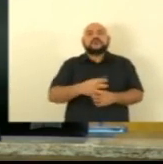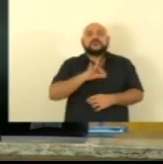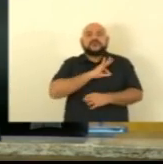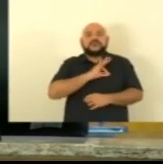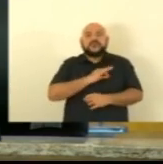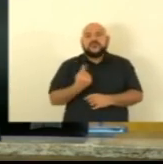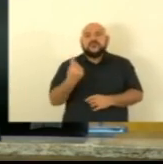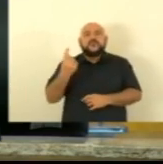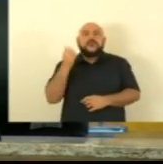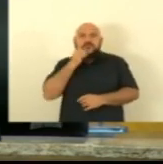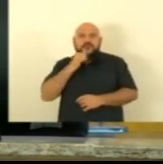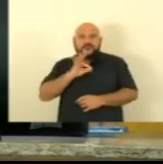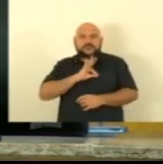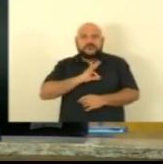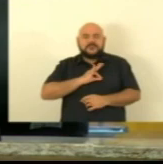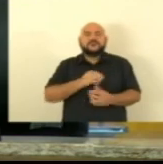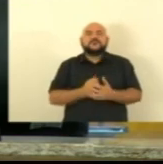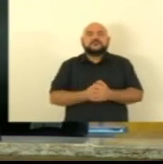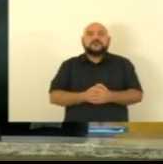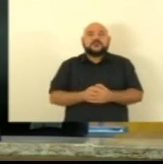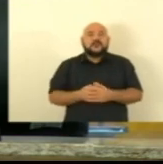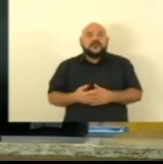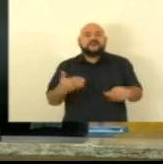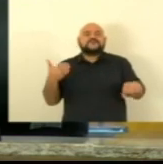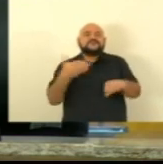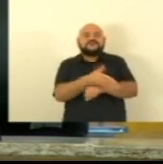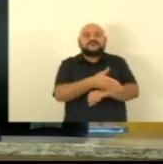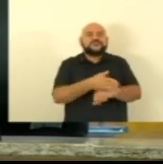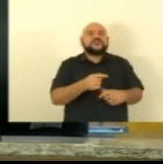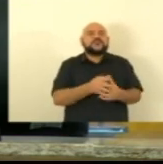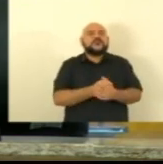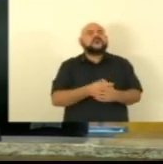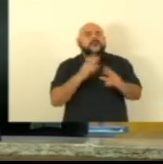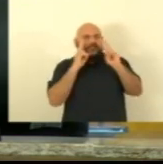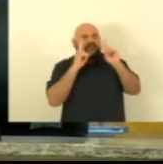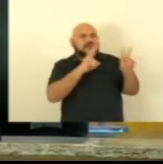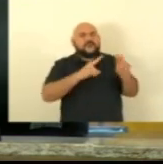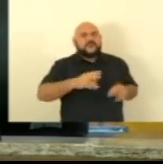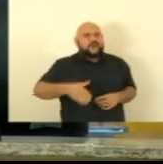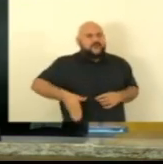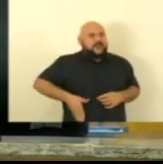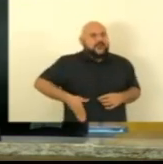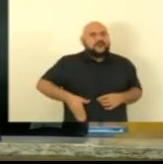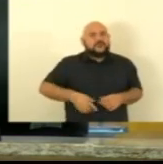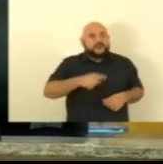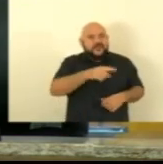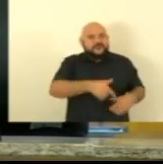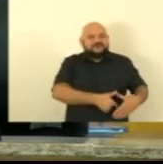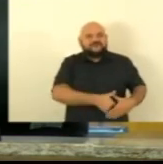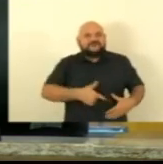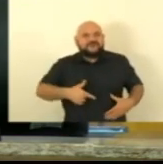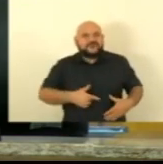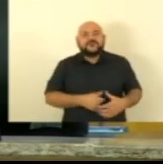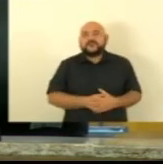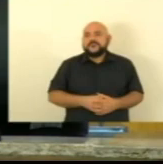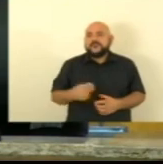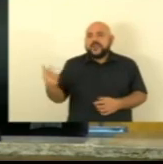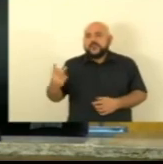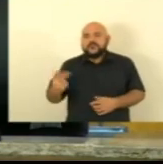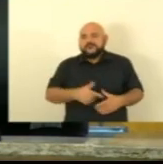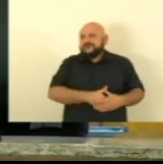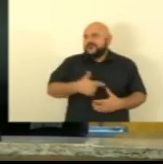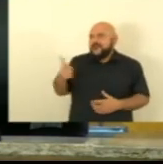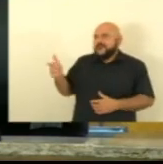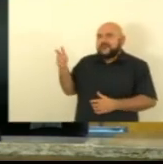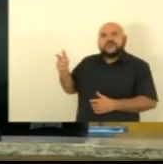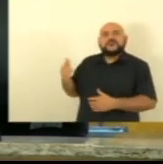uma policial. Chegando naquele lugar, na abordagem, o elemento estava armado e os dois policiais acabaram sendo mortos.